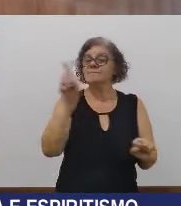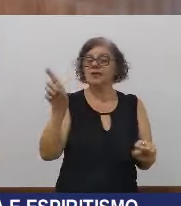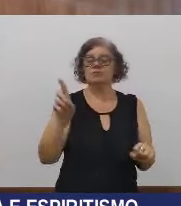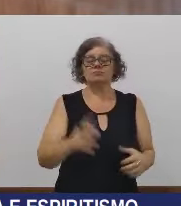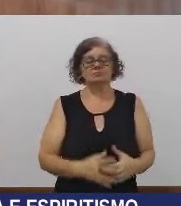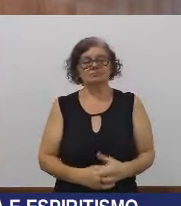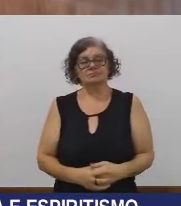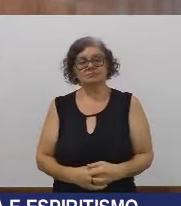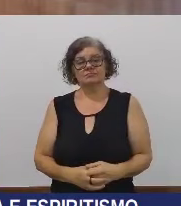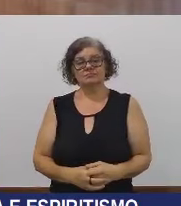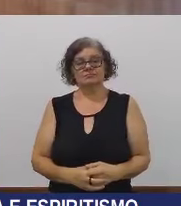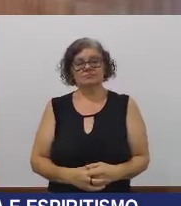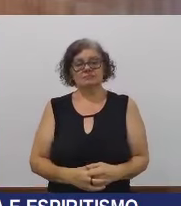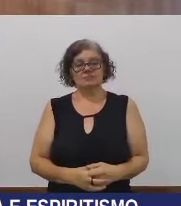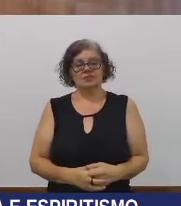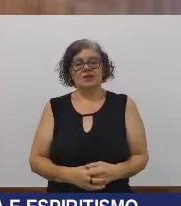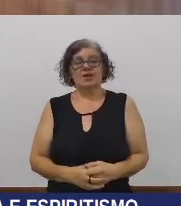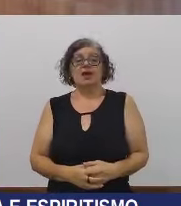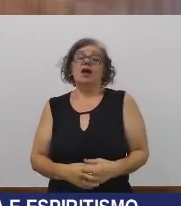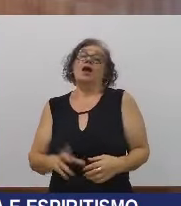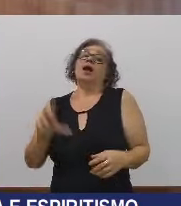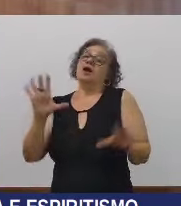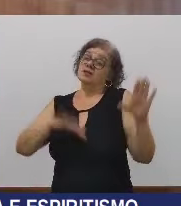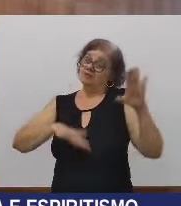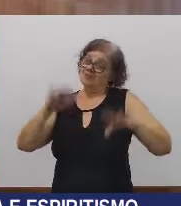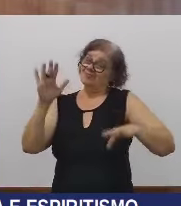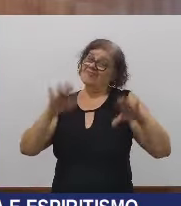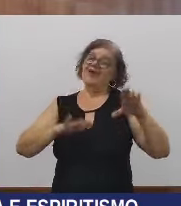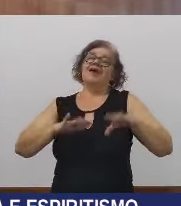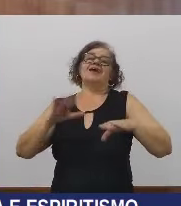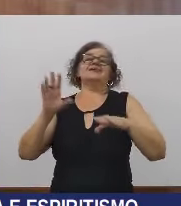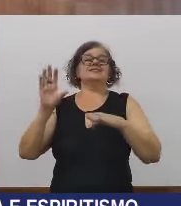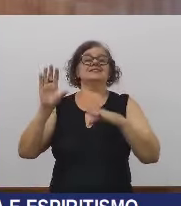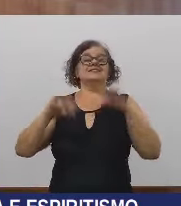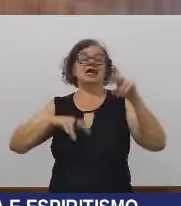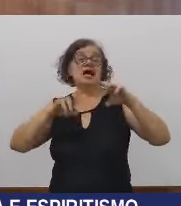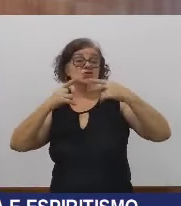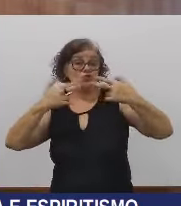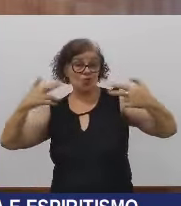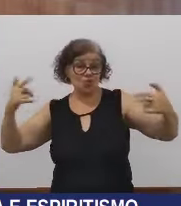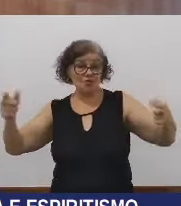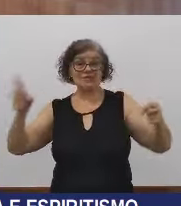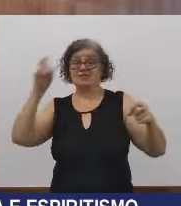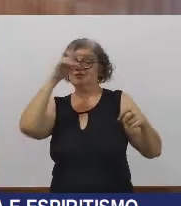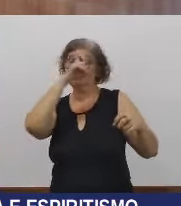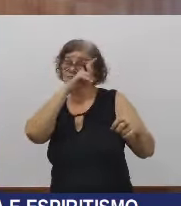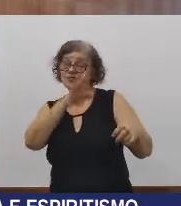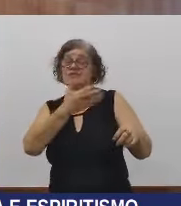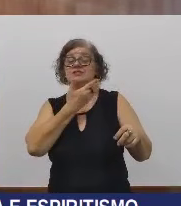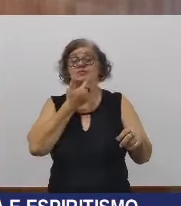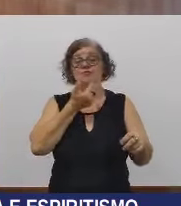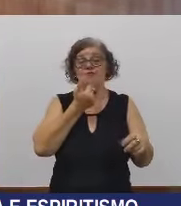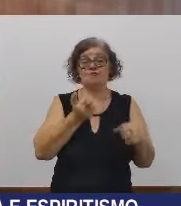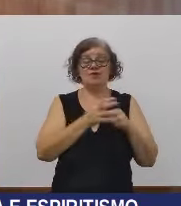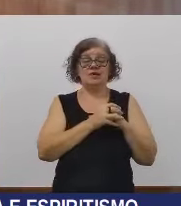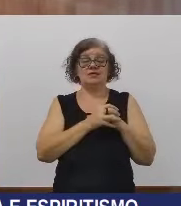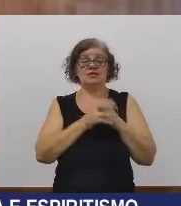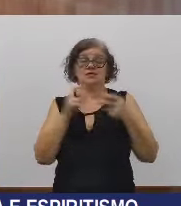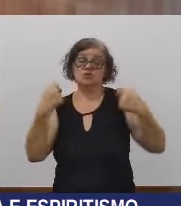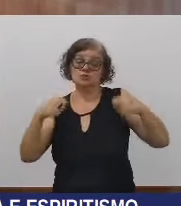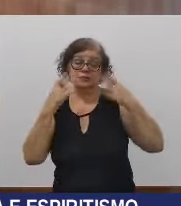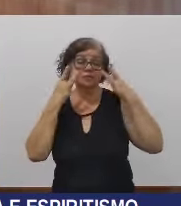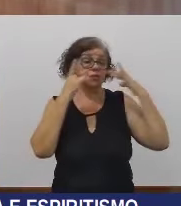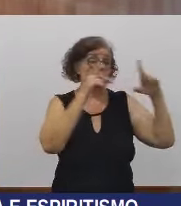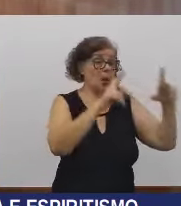Não é assim que funciona. O copo está metade cheio ou metade vazio? Nós temos que olhar